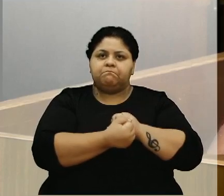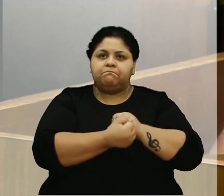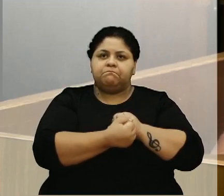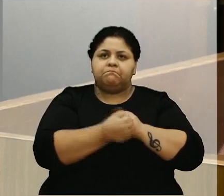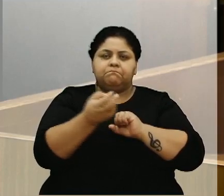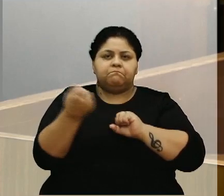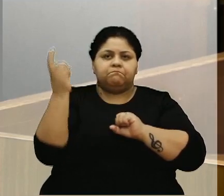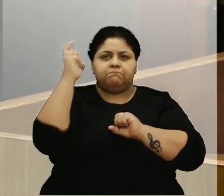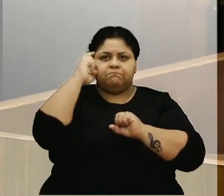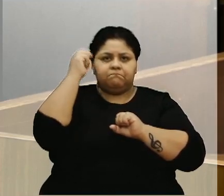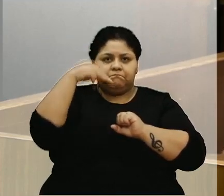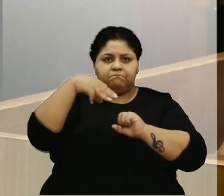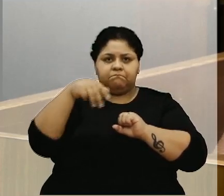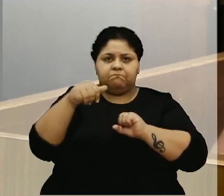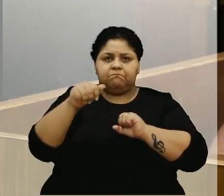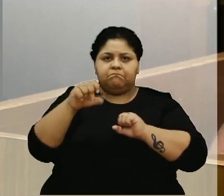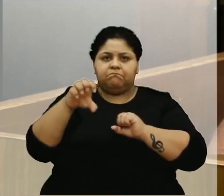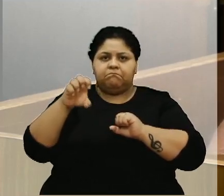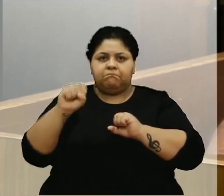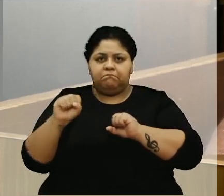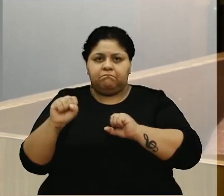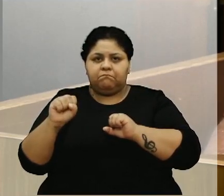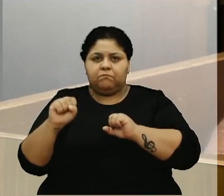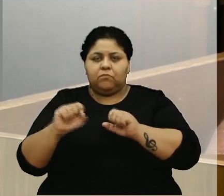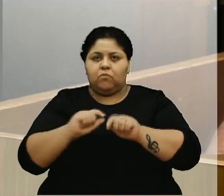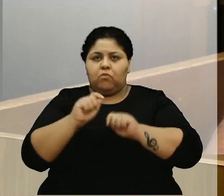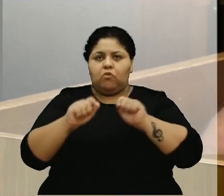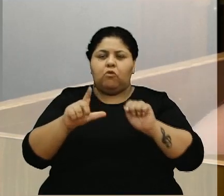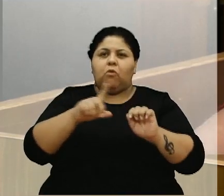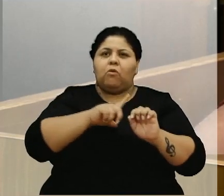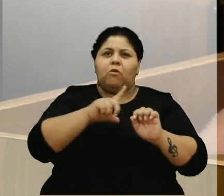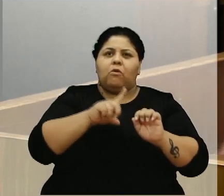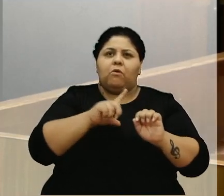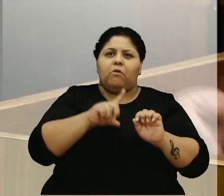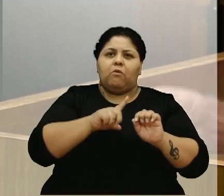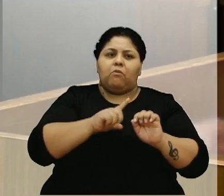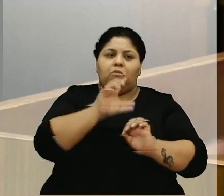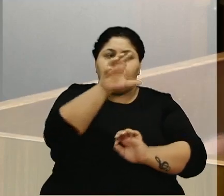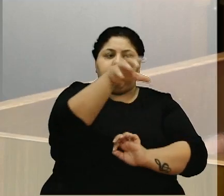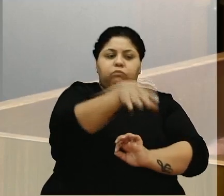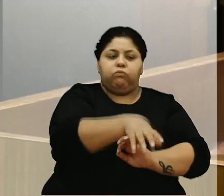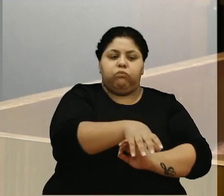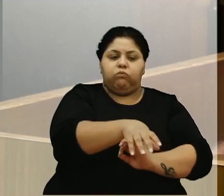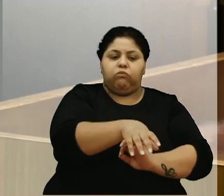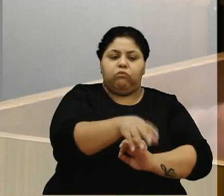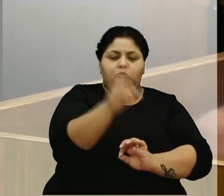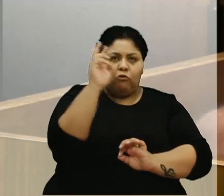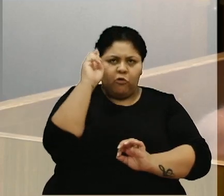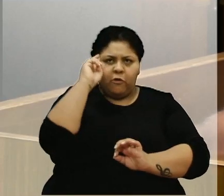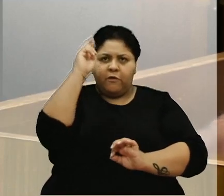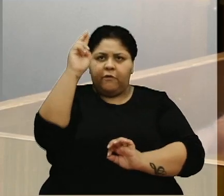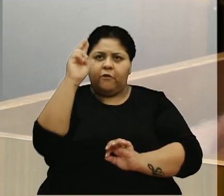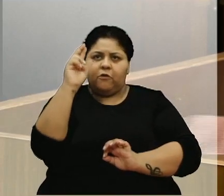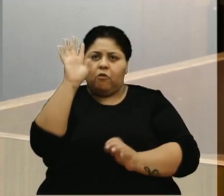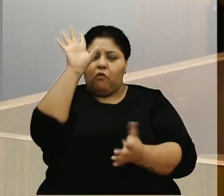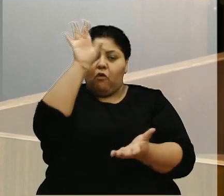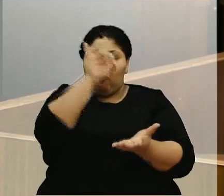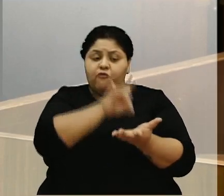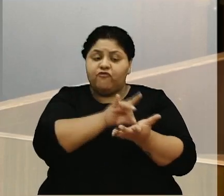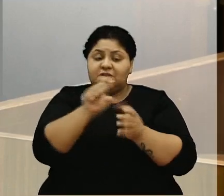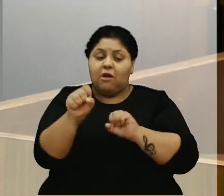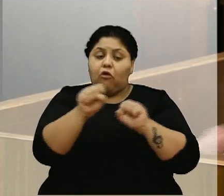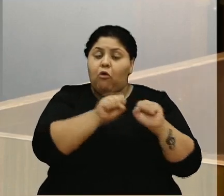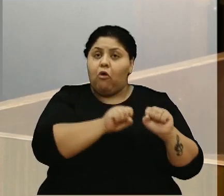Cultural da Maesa, o que tem um departamento, tem uma diretoria fixada para que possa